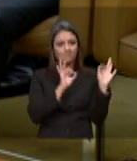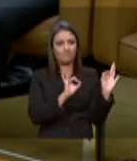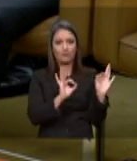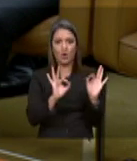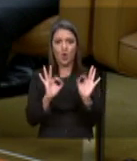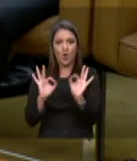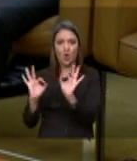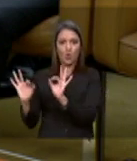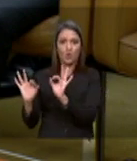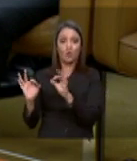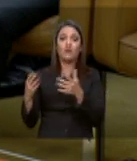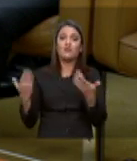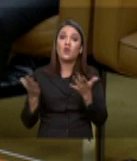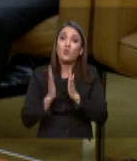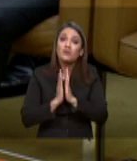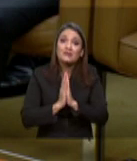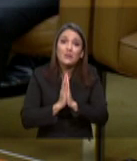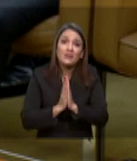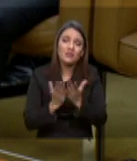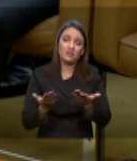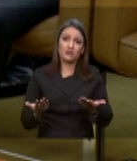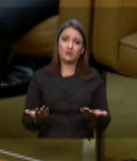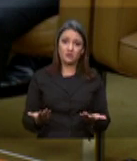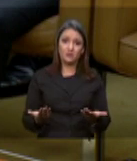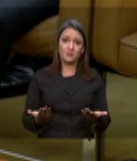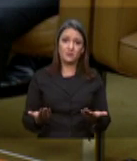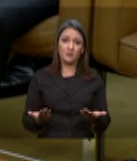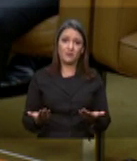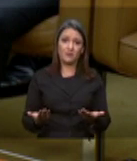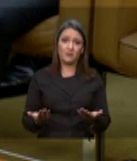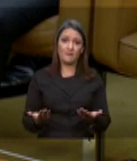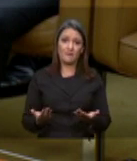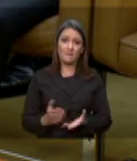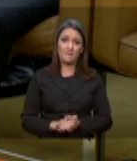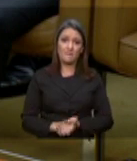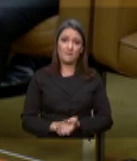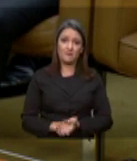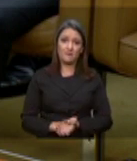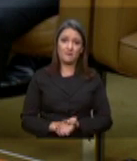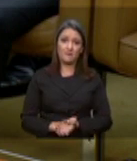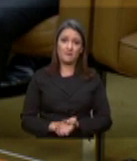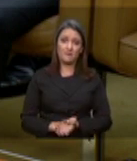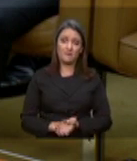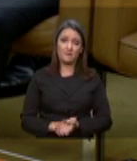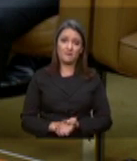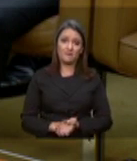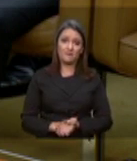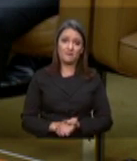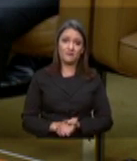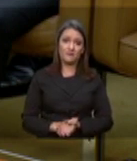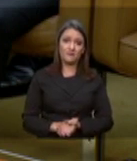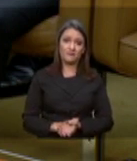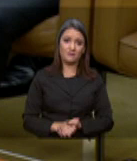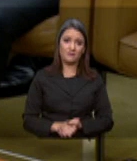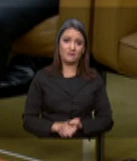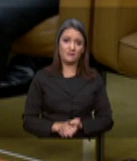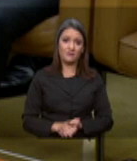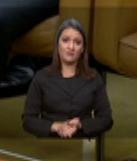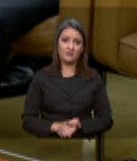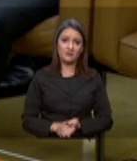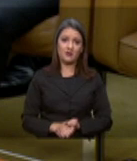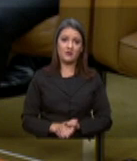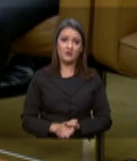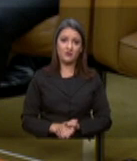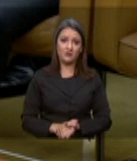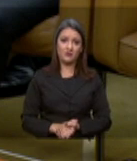E esta súplica não é só, é sobretudo sim, mas do